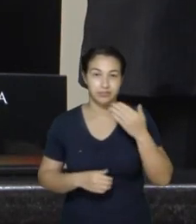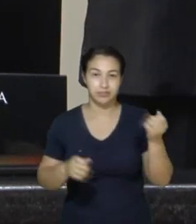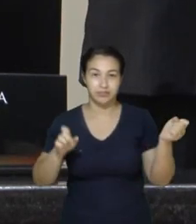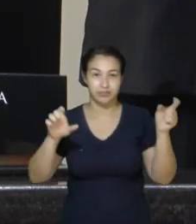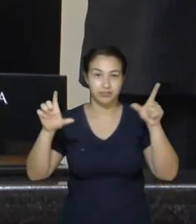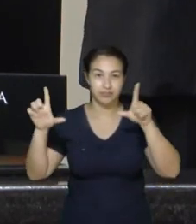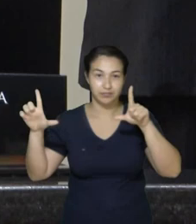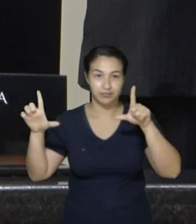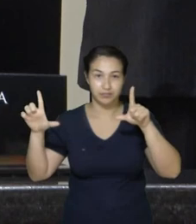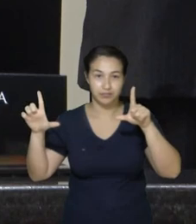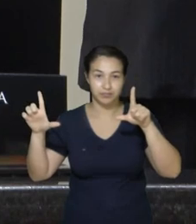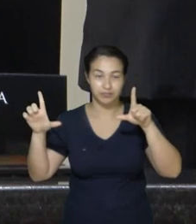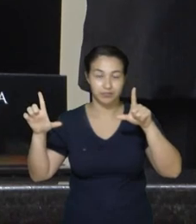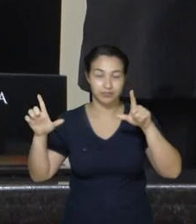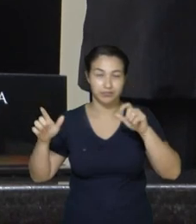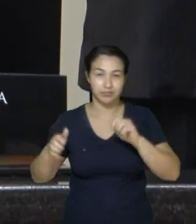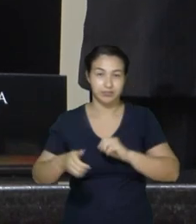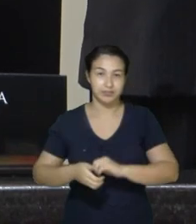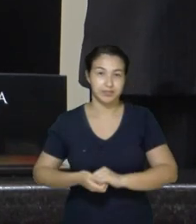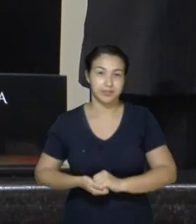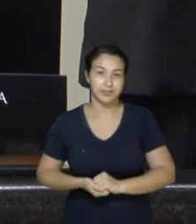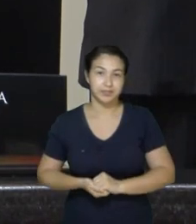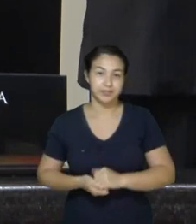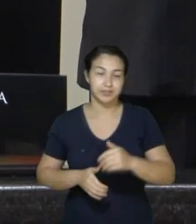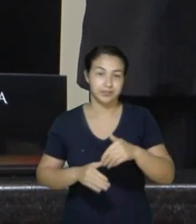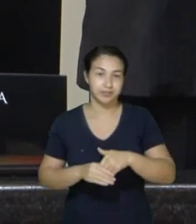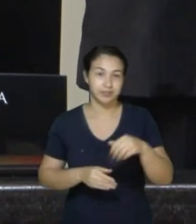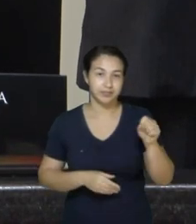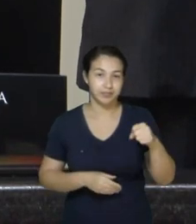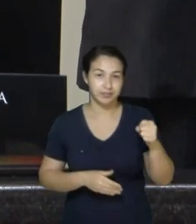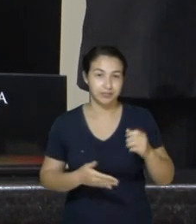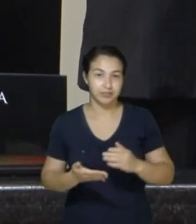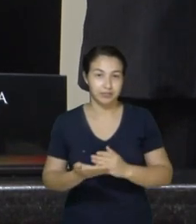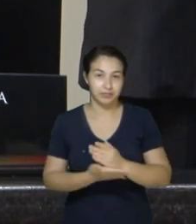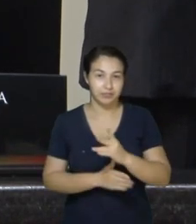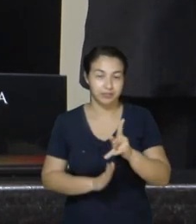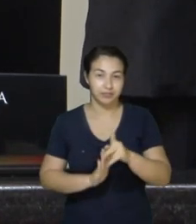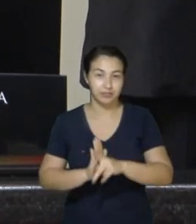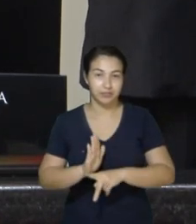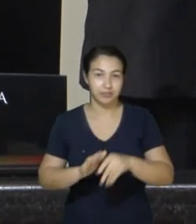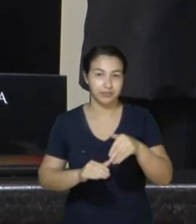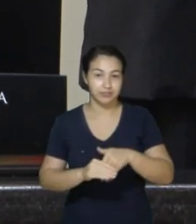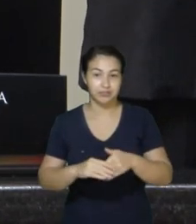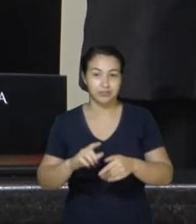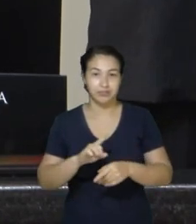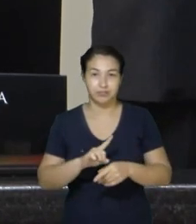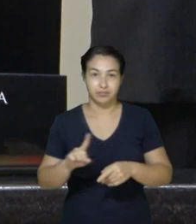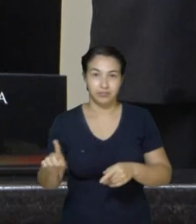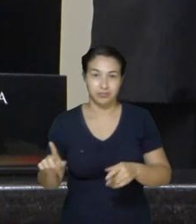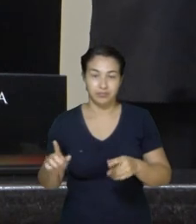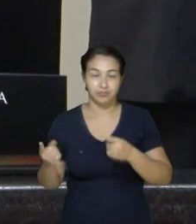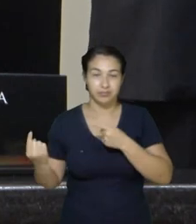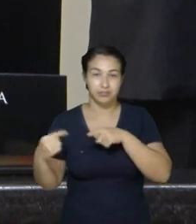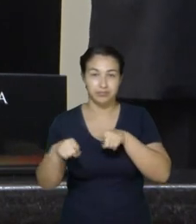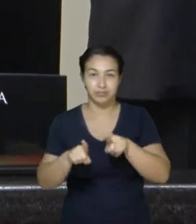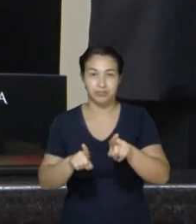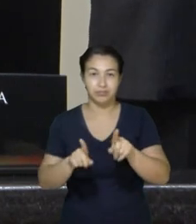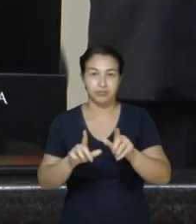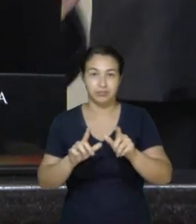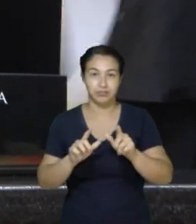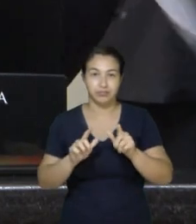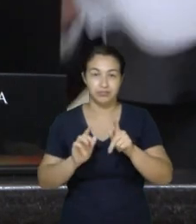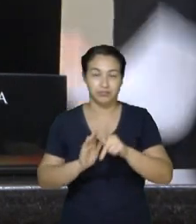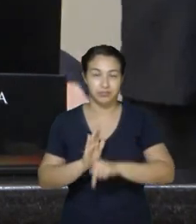painel. Deputados que votam sim, aprovam o projeto. Deputados que votam não, rejeitam o projeto.